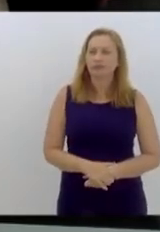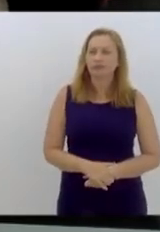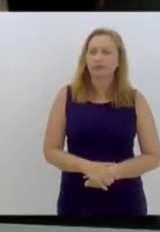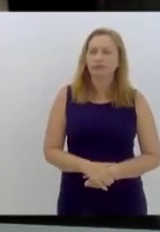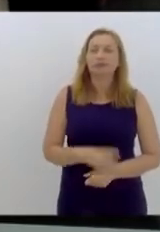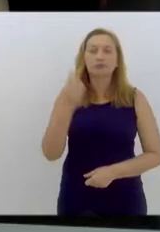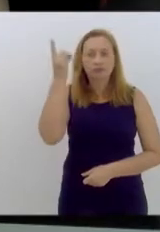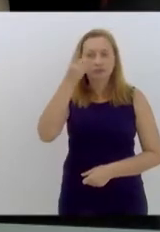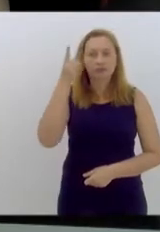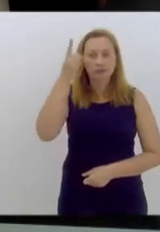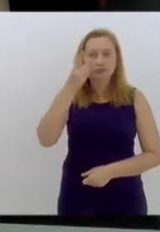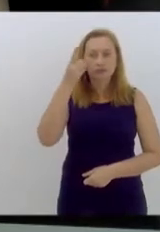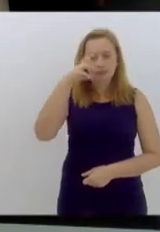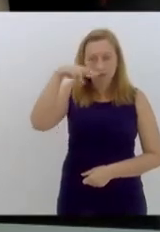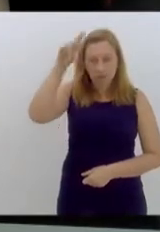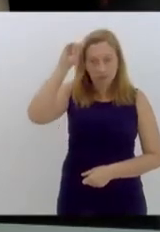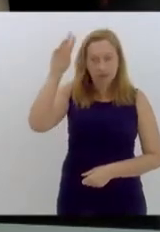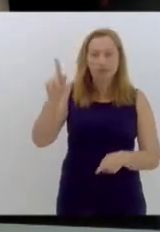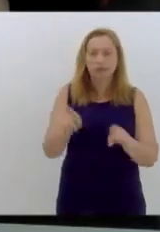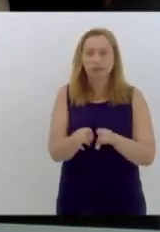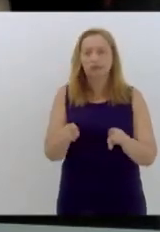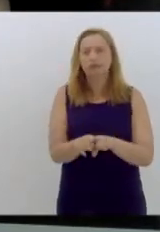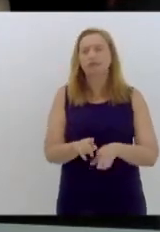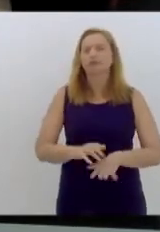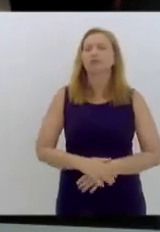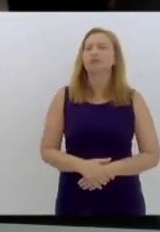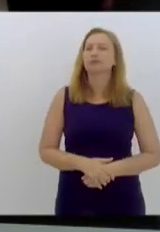e ao deputado Renan Feneirinha, também presente aqui.